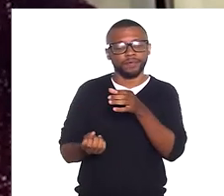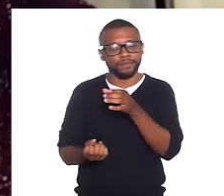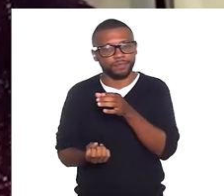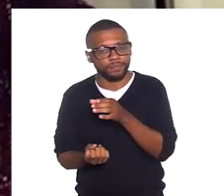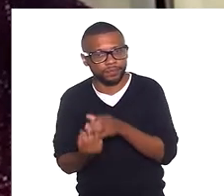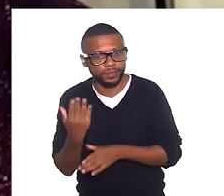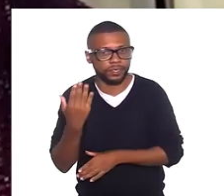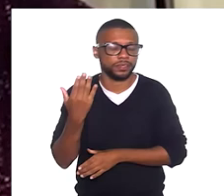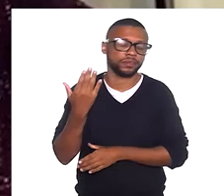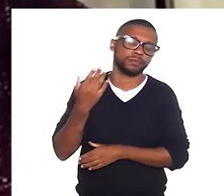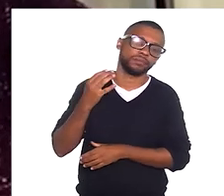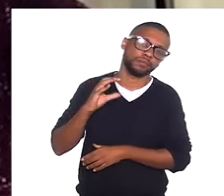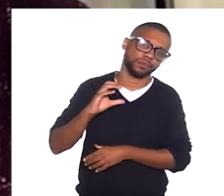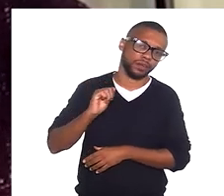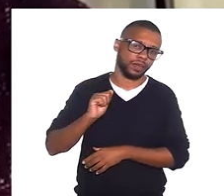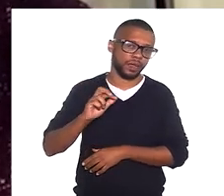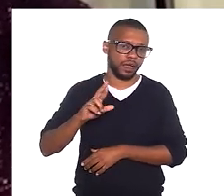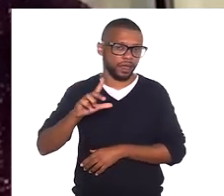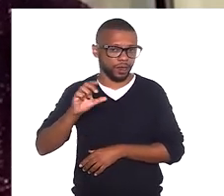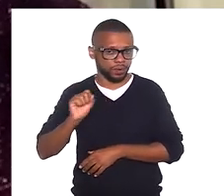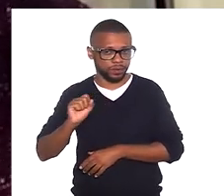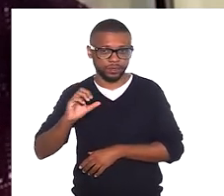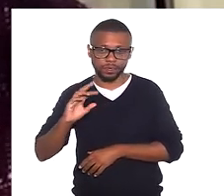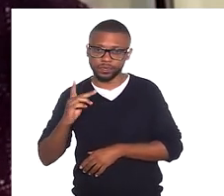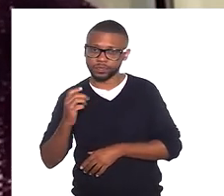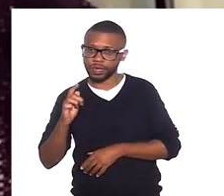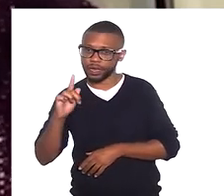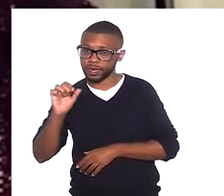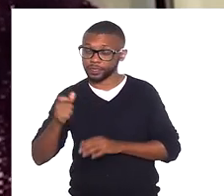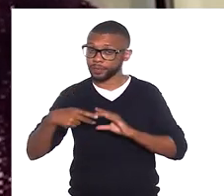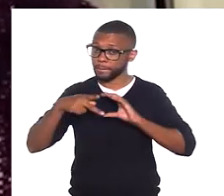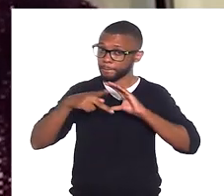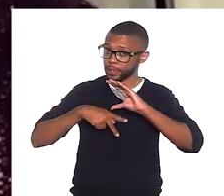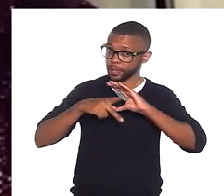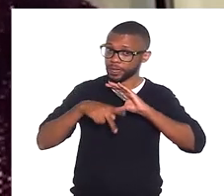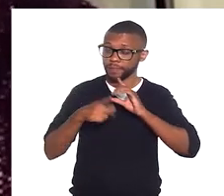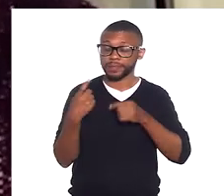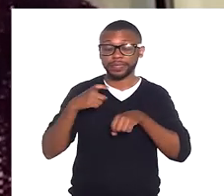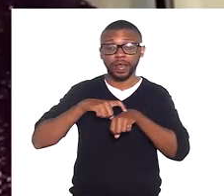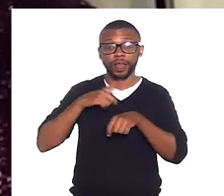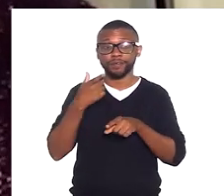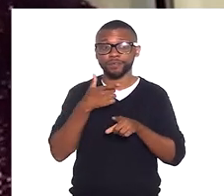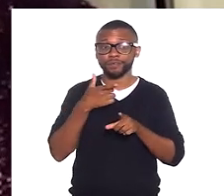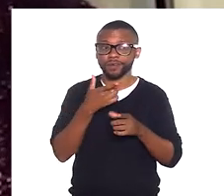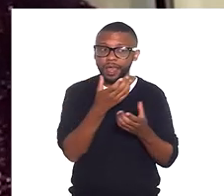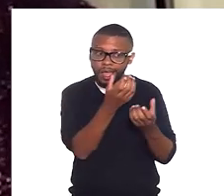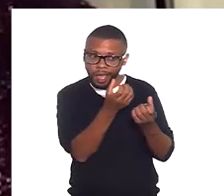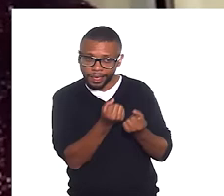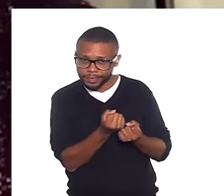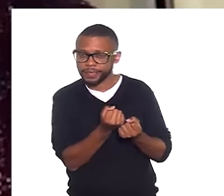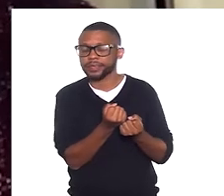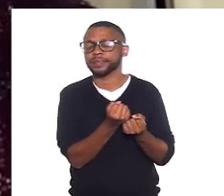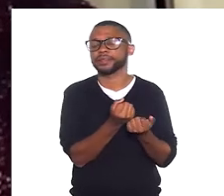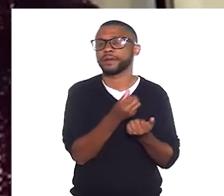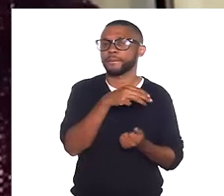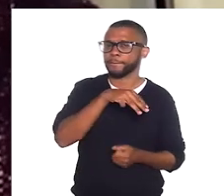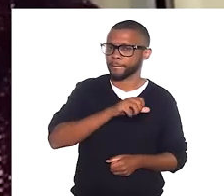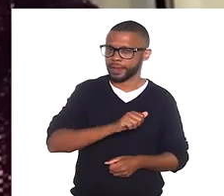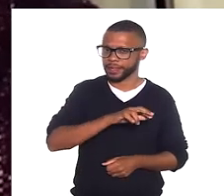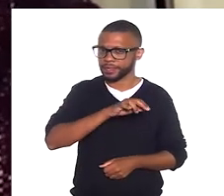com a Fundação Carlos Chagas e Fundação MacArthur. Então ela me levou para lá. E aí lá eu fui adotada pela Dida, Maria Dirce